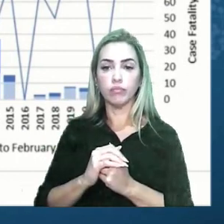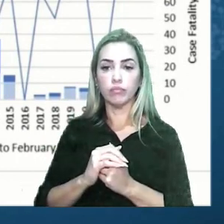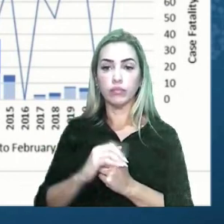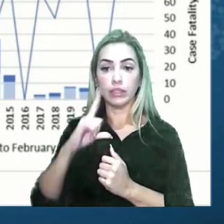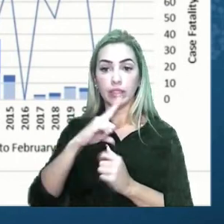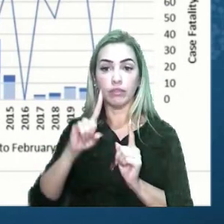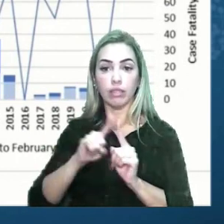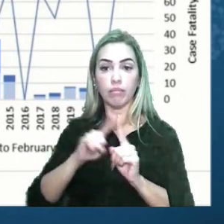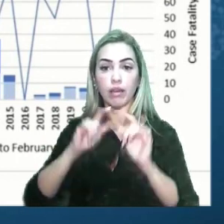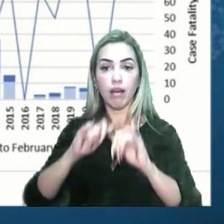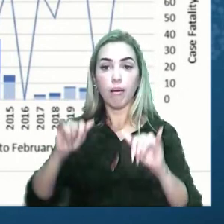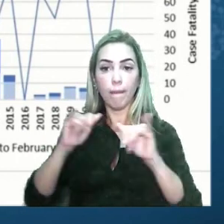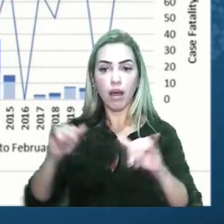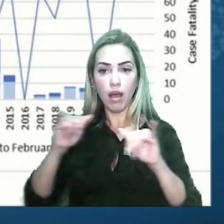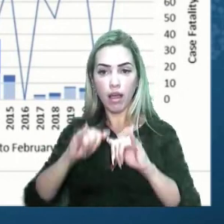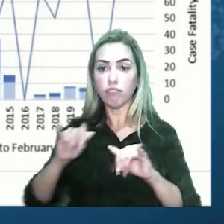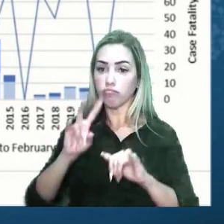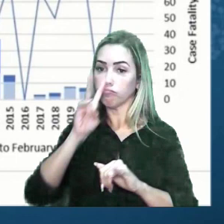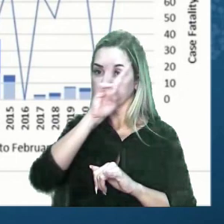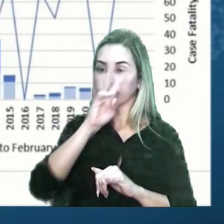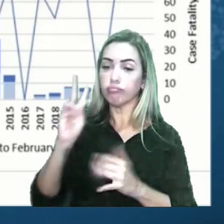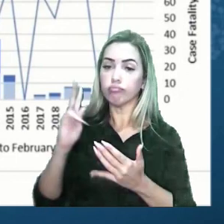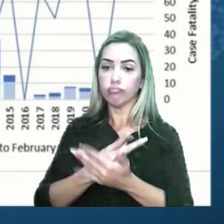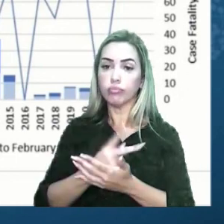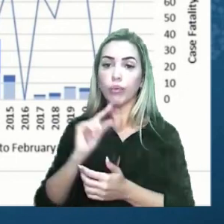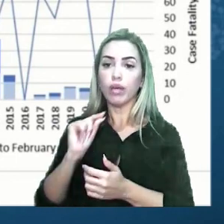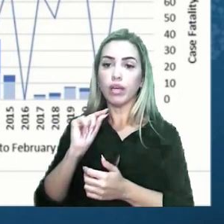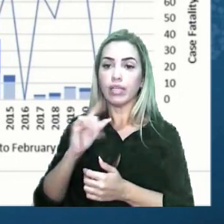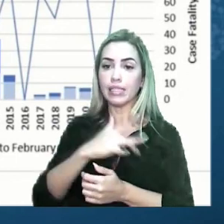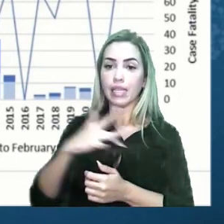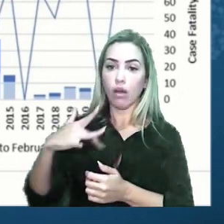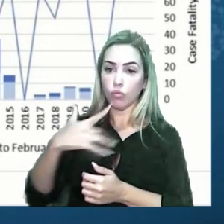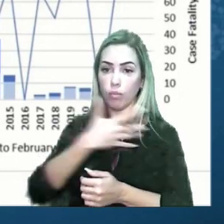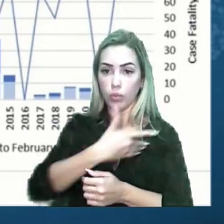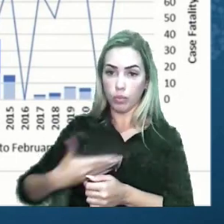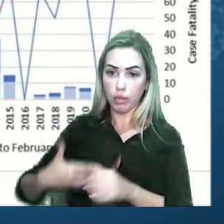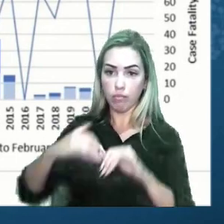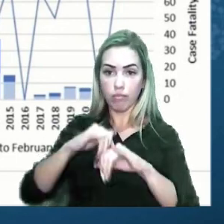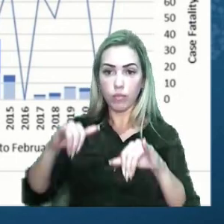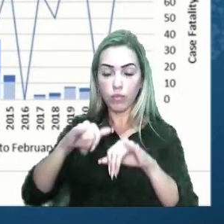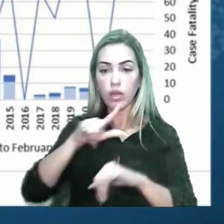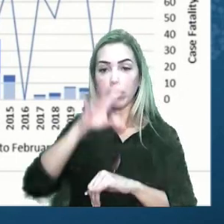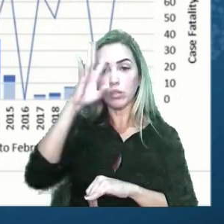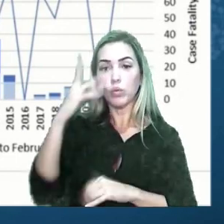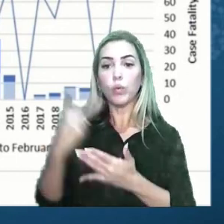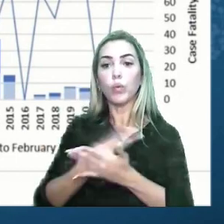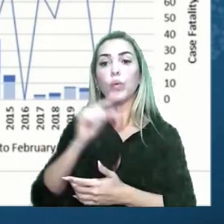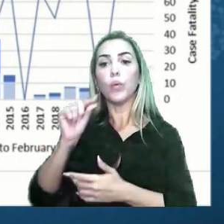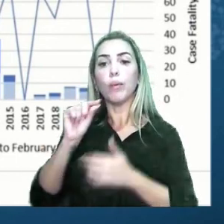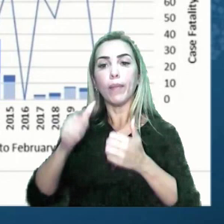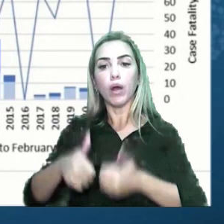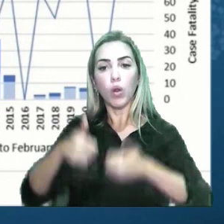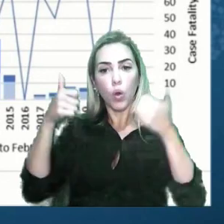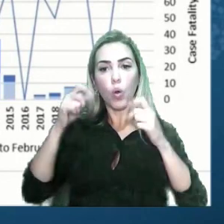Houve uma campanha muito grande de saúde pública, e isso resultou em melhorias